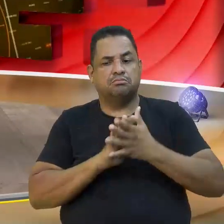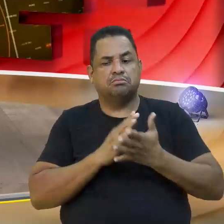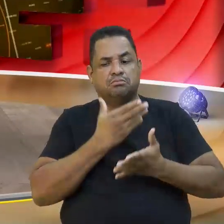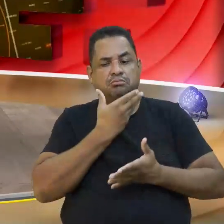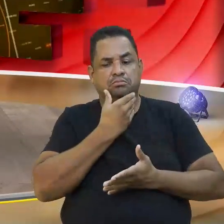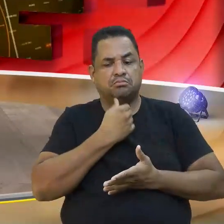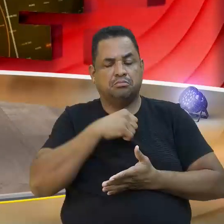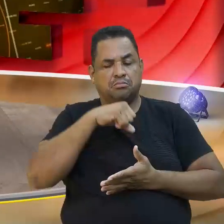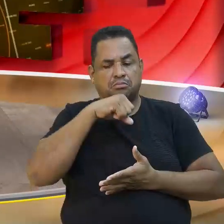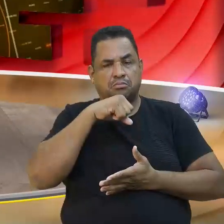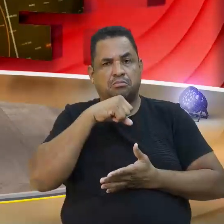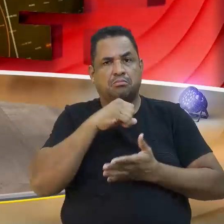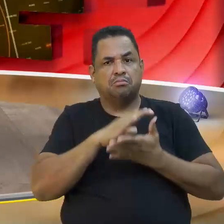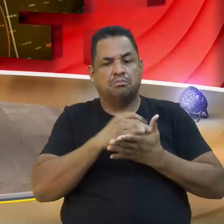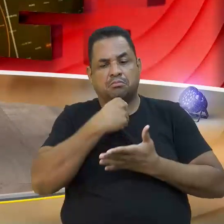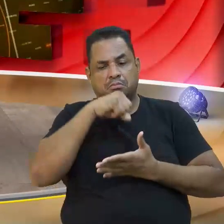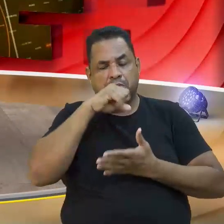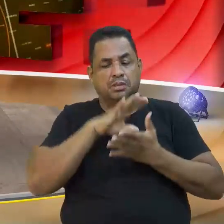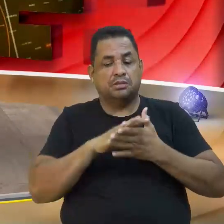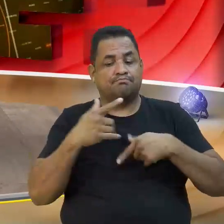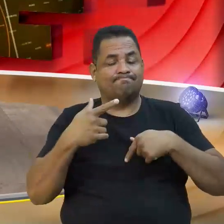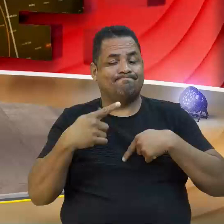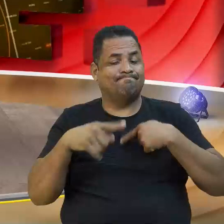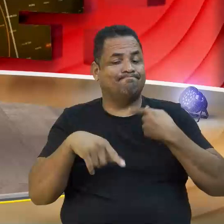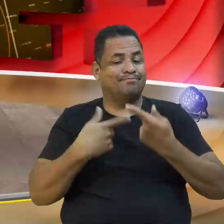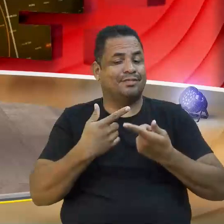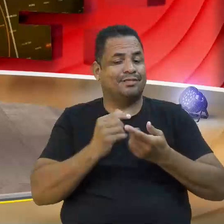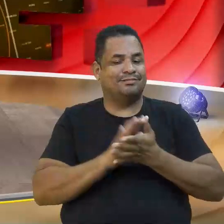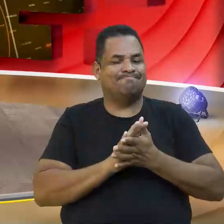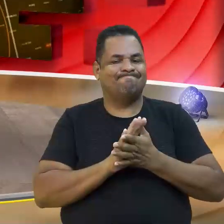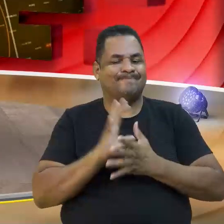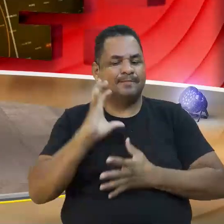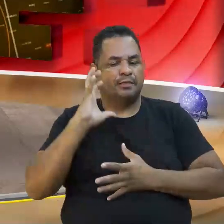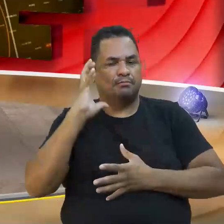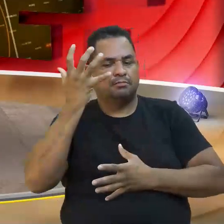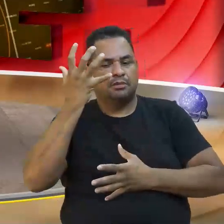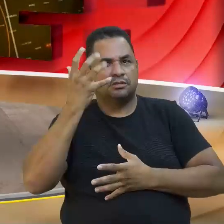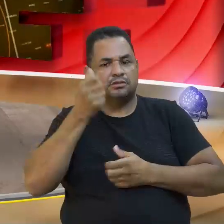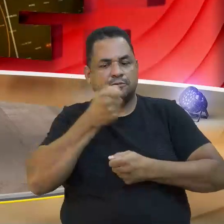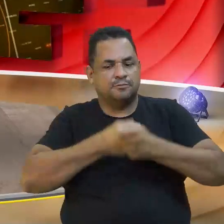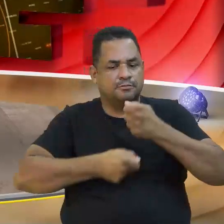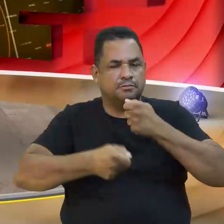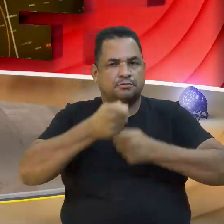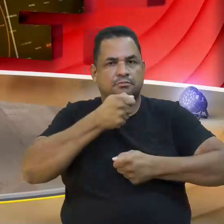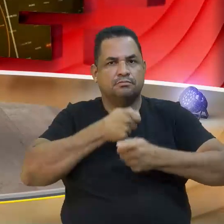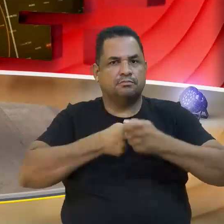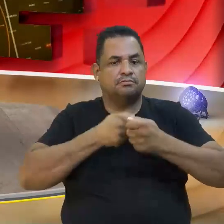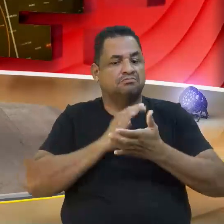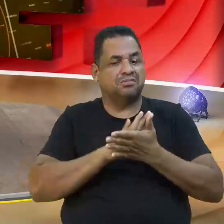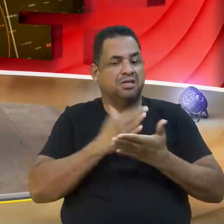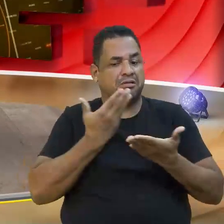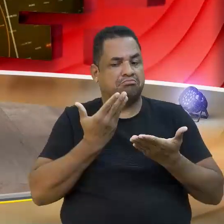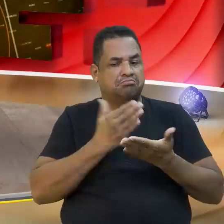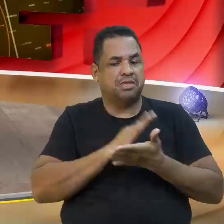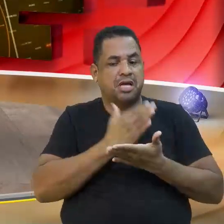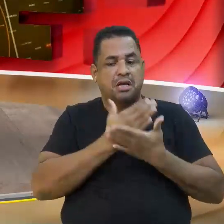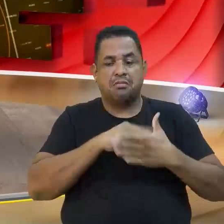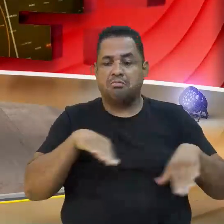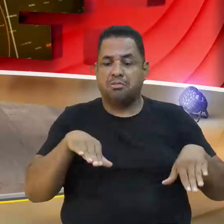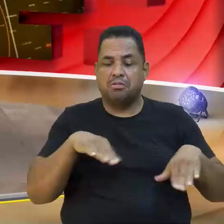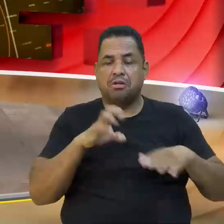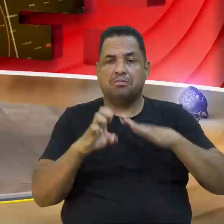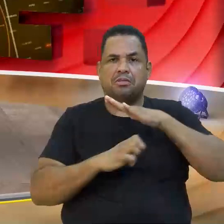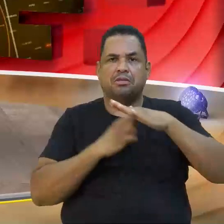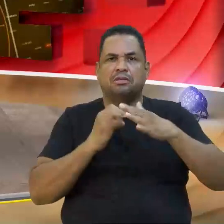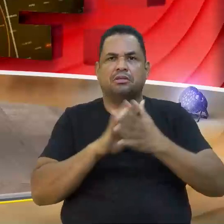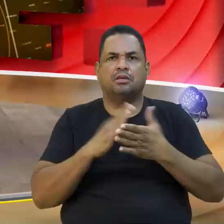por não ter uma capacidade de administrar, faliram. Pois e aí é. acabou. Então, não é só pegar, meu pai tem um mercado lá, vou pegar o